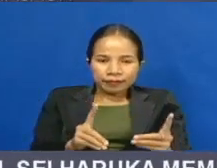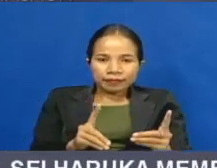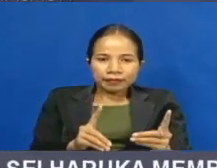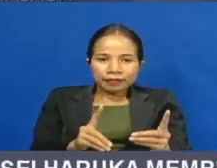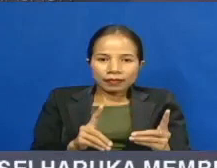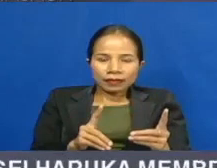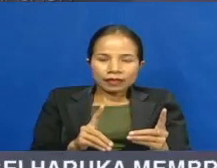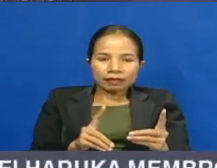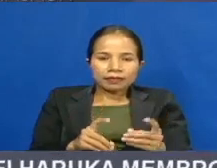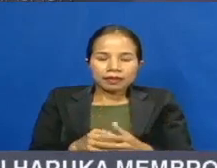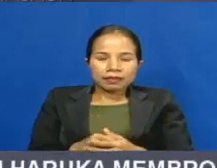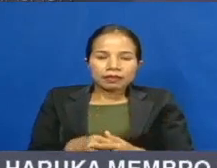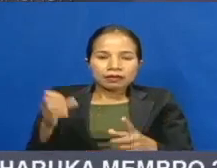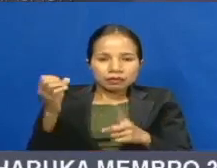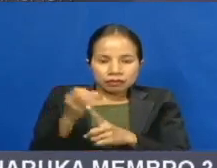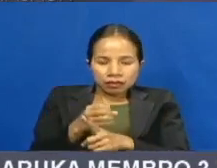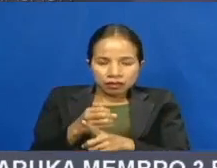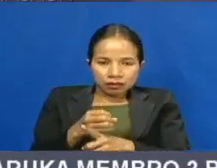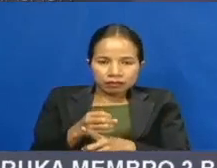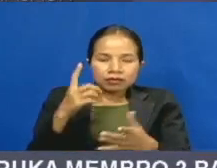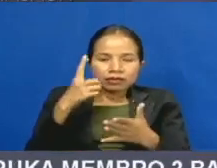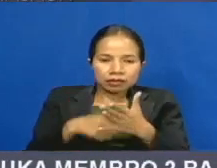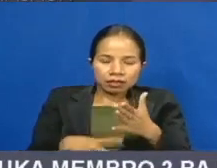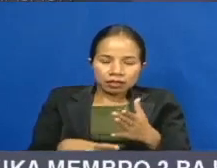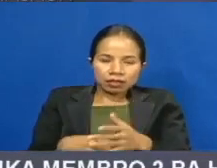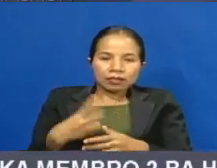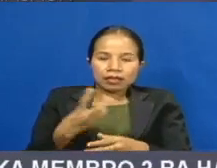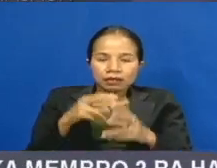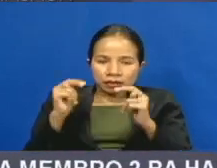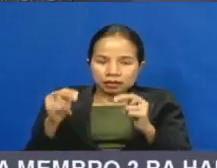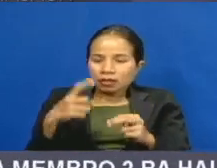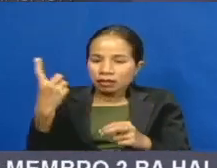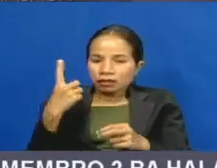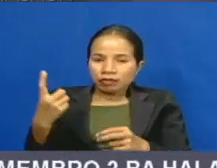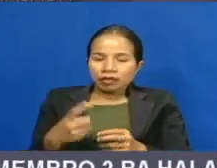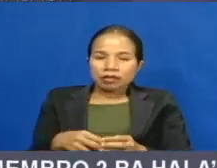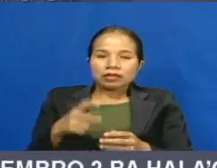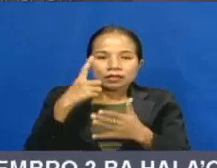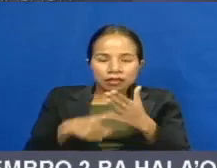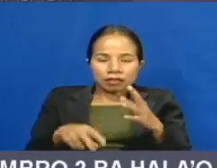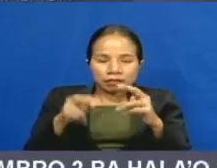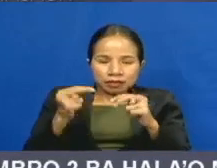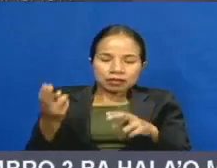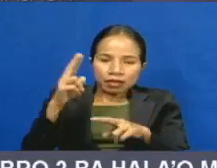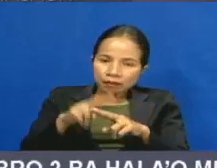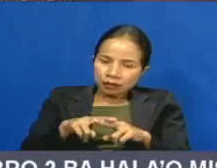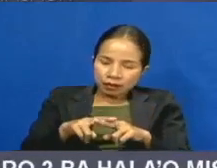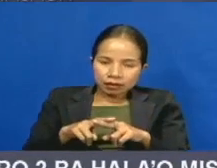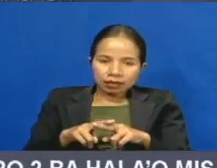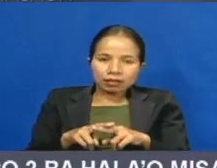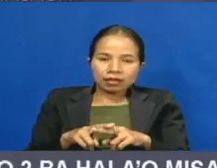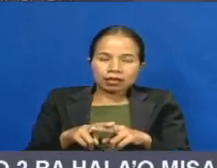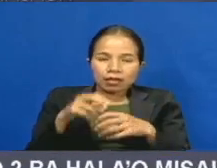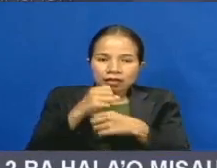e della consegue atingir nini objetivo indicadores sirnebe magite precisa tu mantém sirnebe magite precisa tu reajusta né precisa halo halo